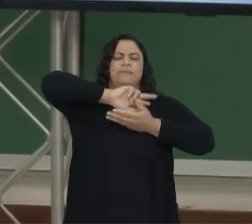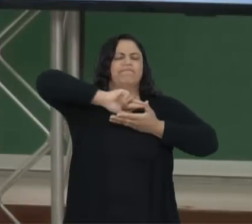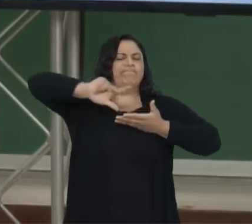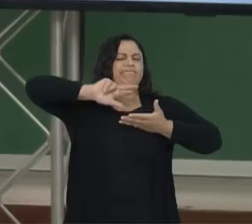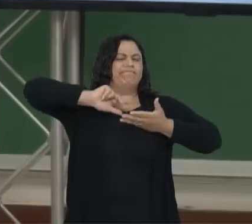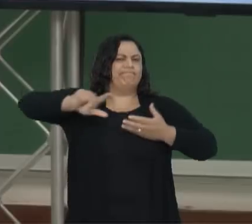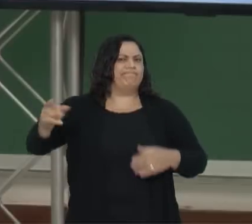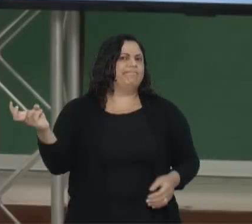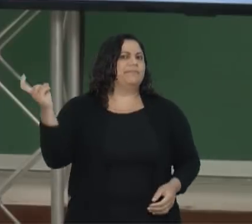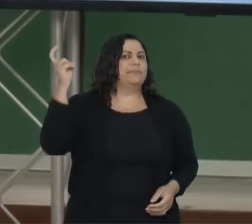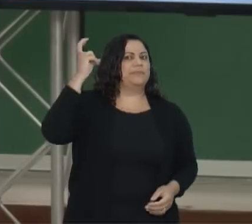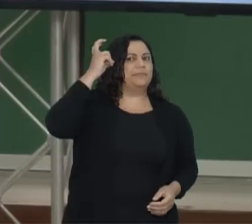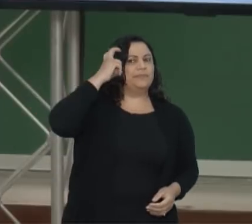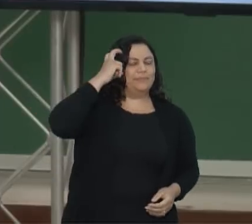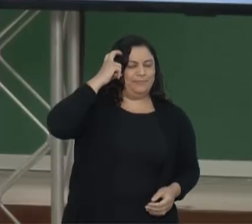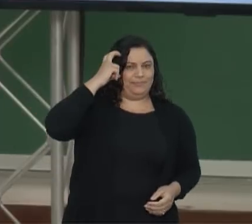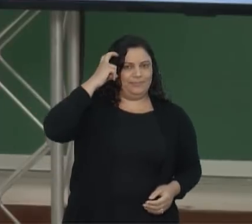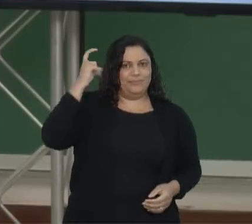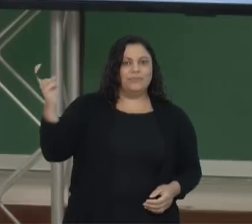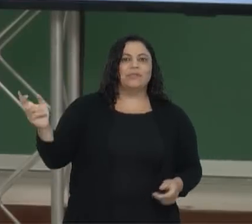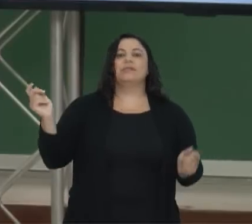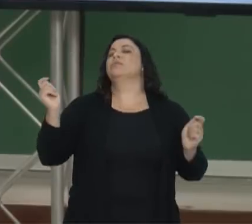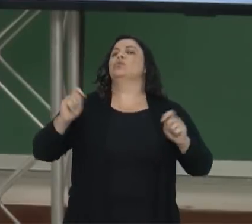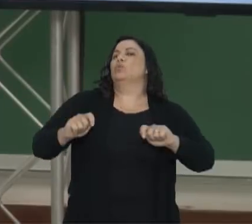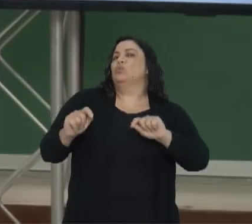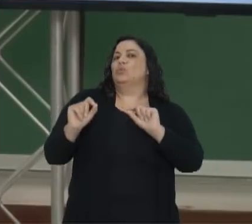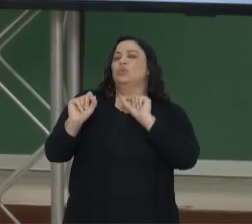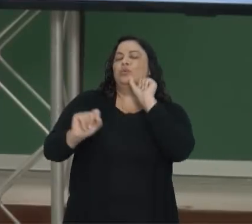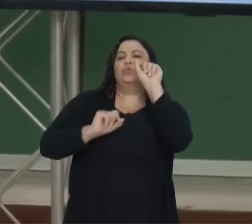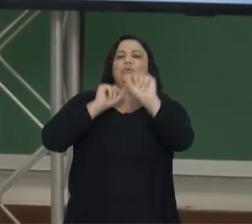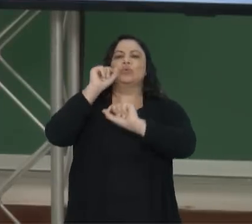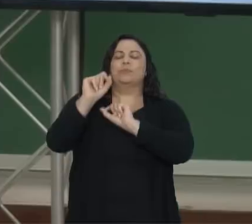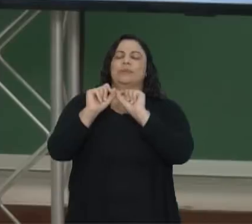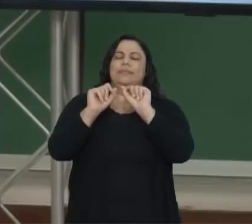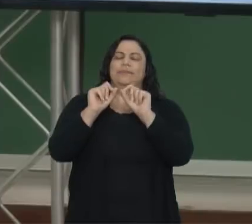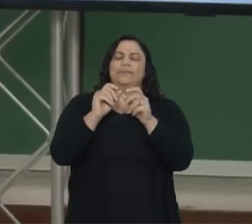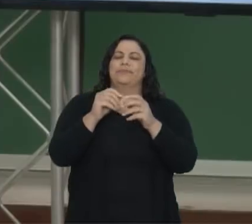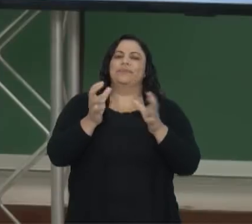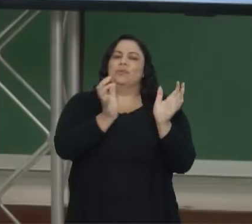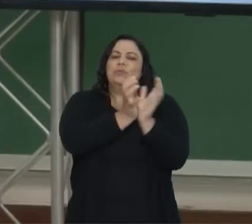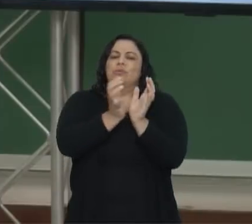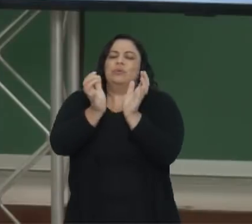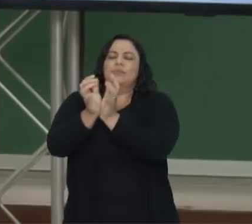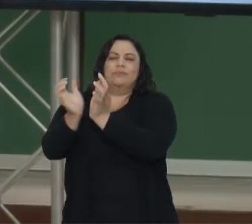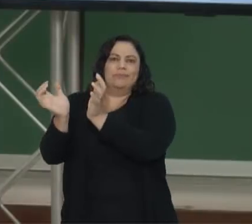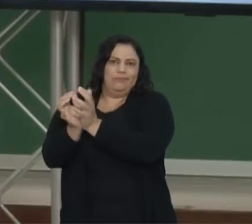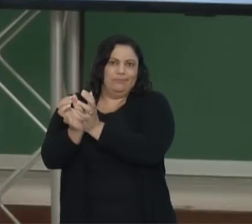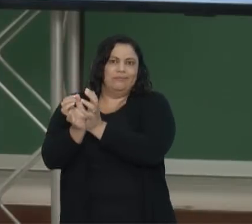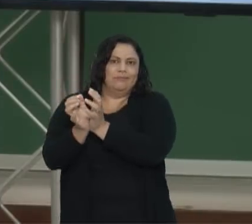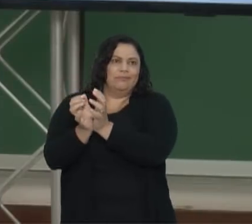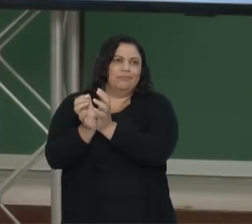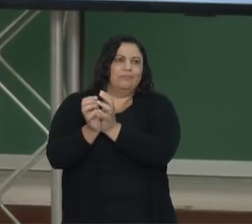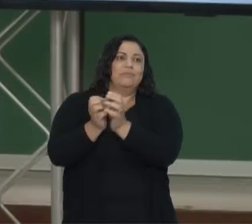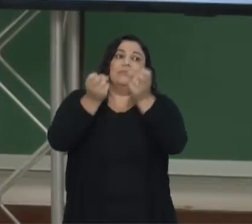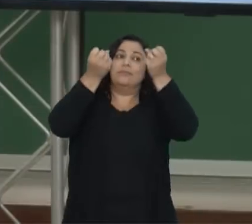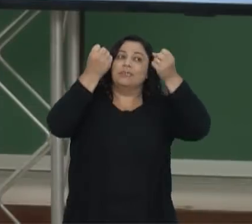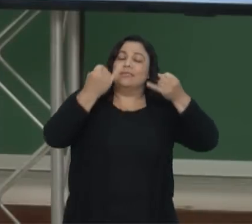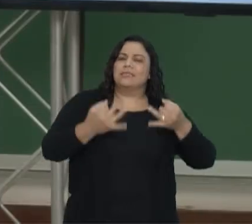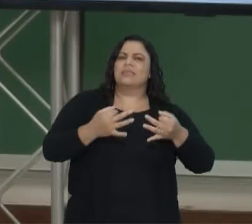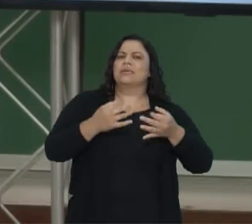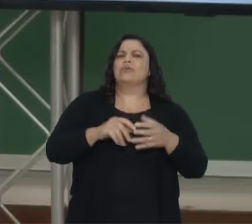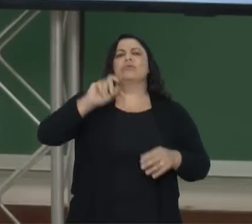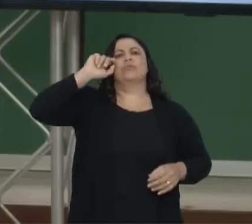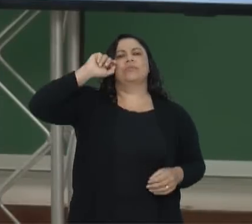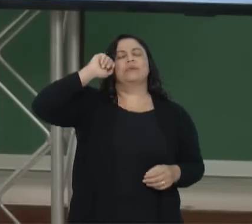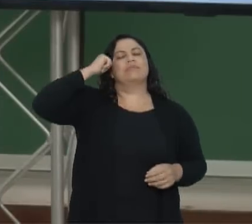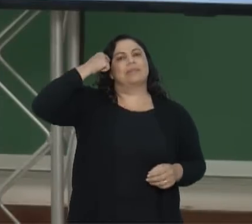cultura, né? É multicultural, justamente pela contribuição desses diversos grupos. E aí, falando dos povos africanos, então nós